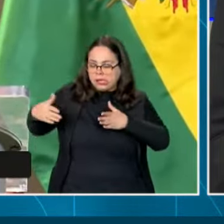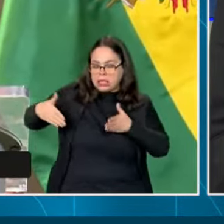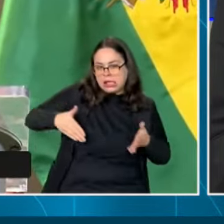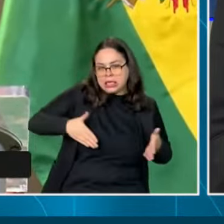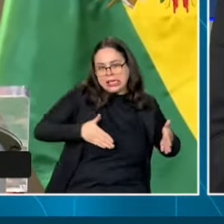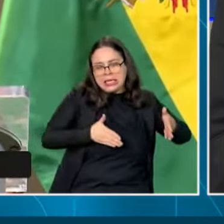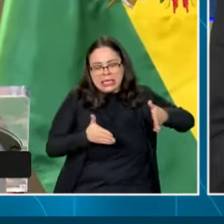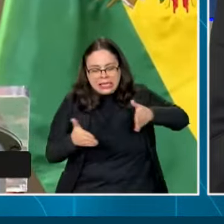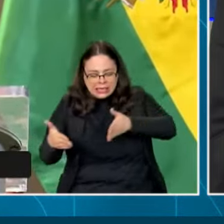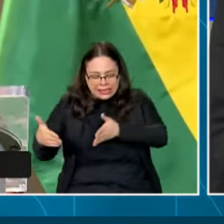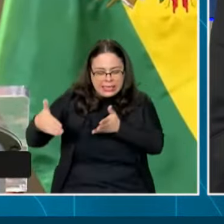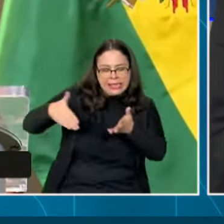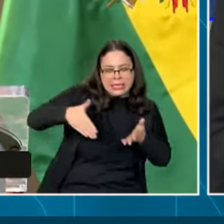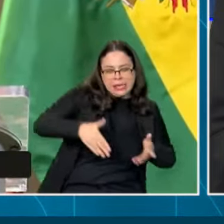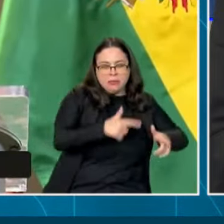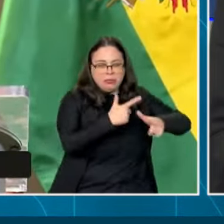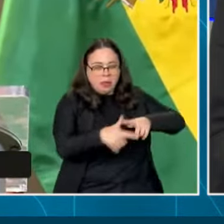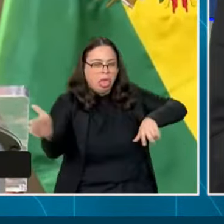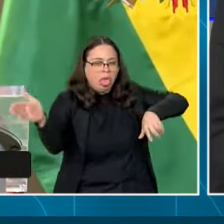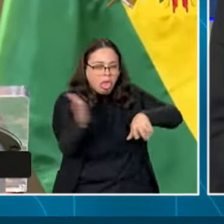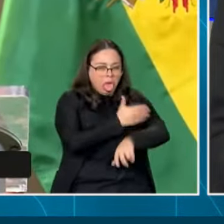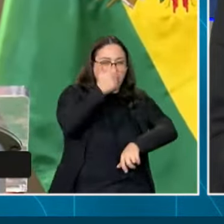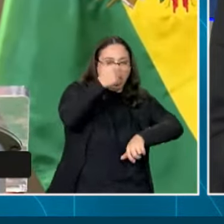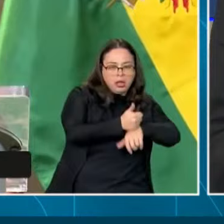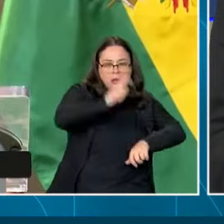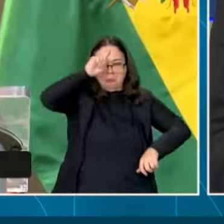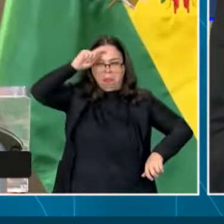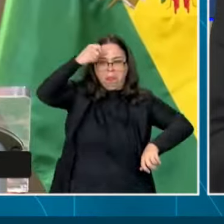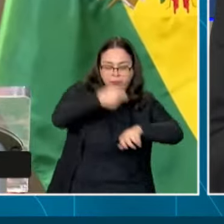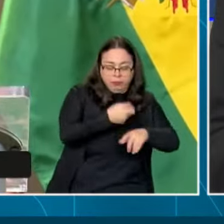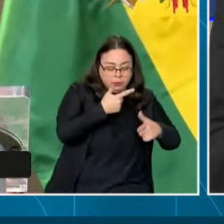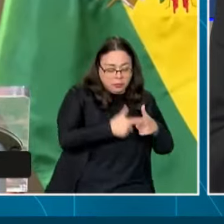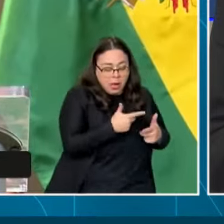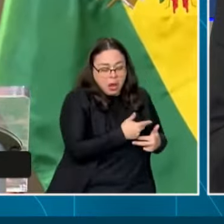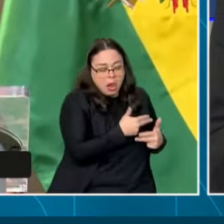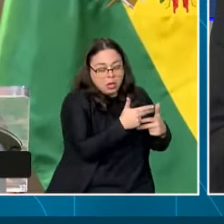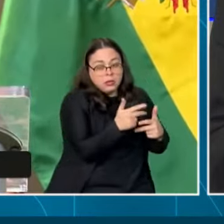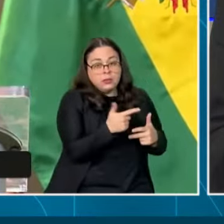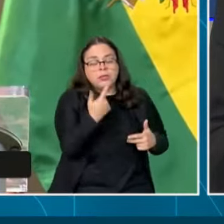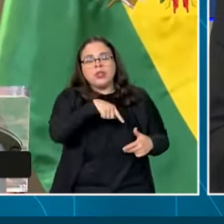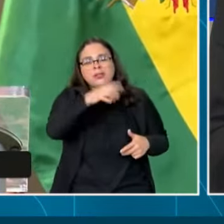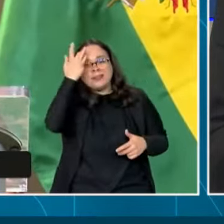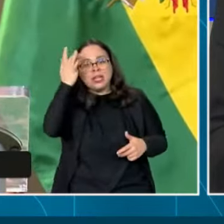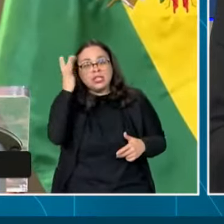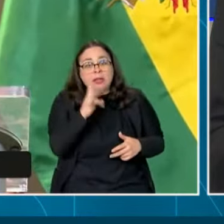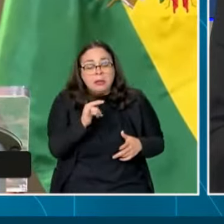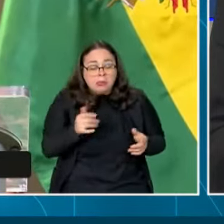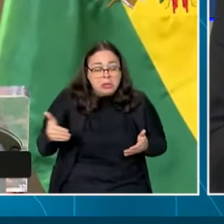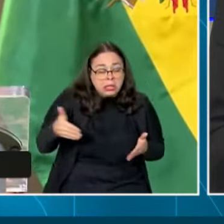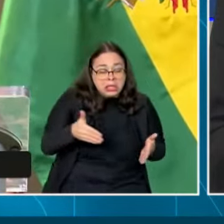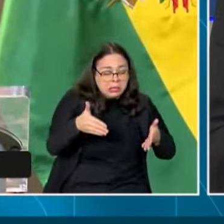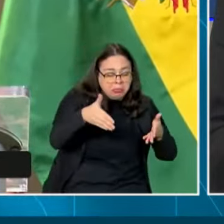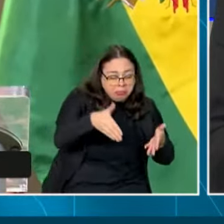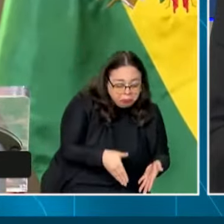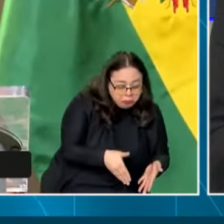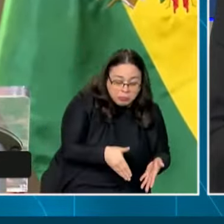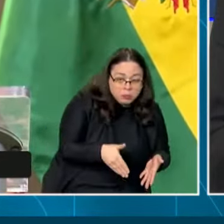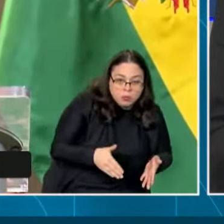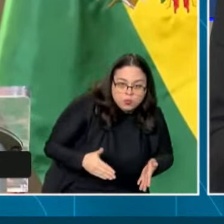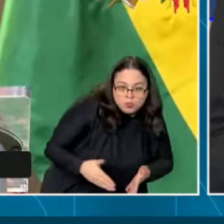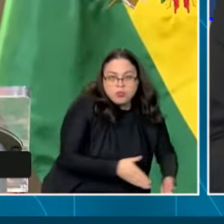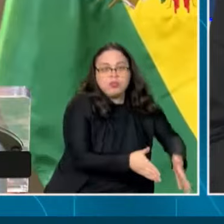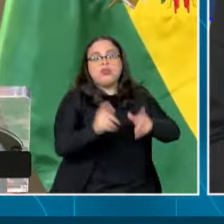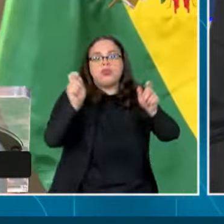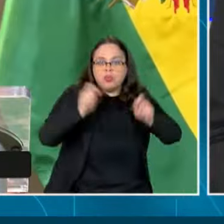classe mais considerada como adultos, de 35 anos a 59 anos de idade, e entre os mais pobres, principalmente,